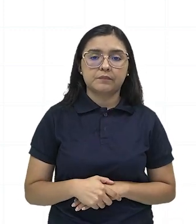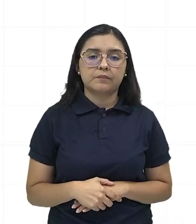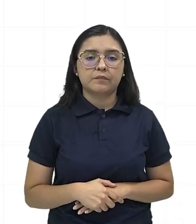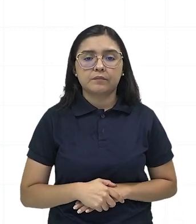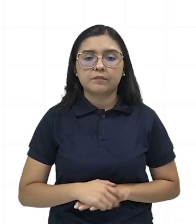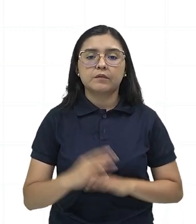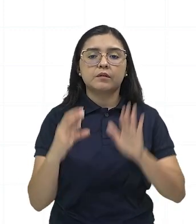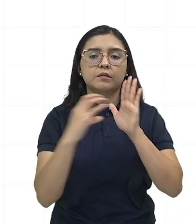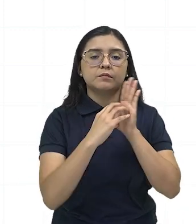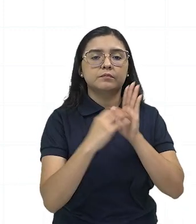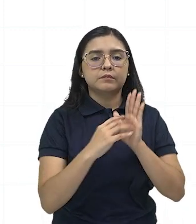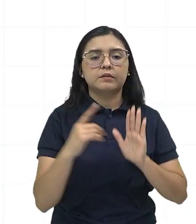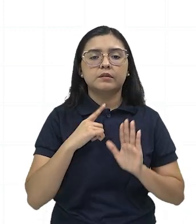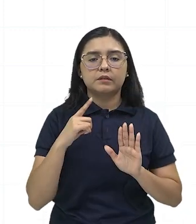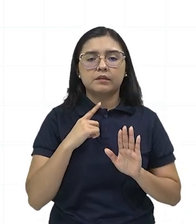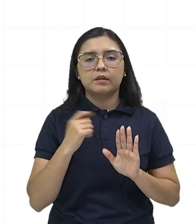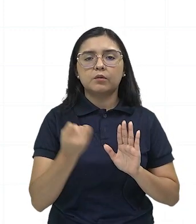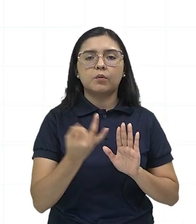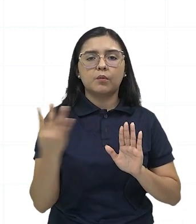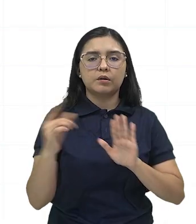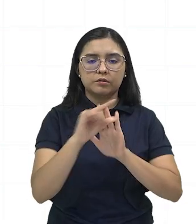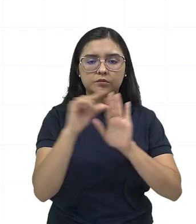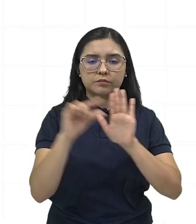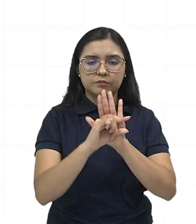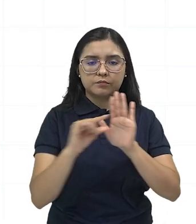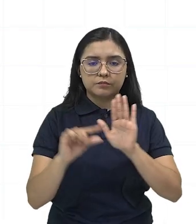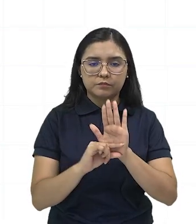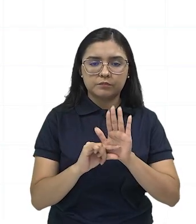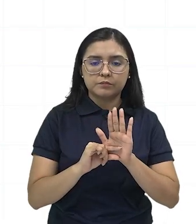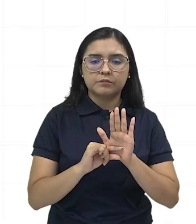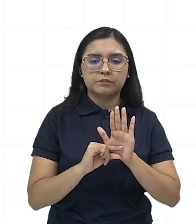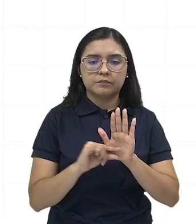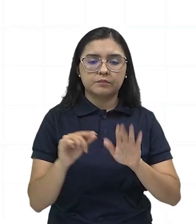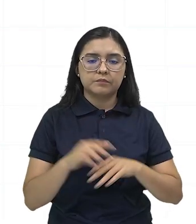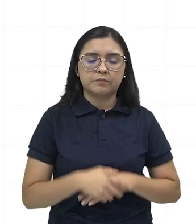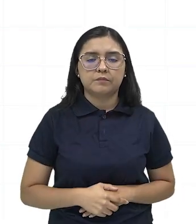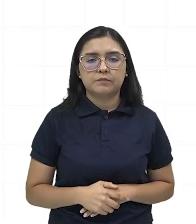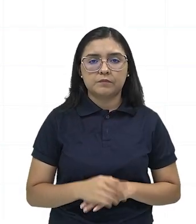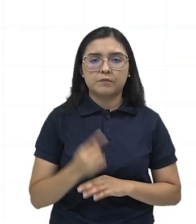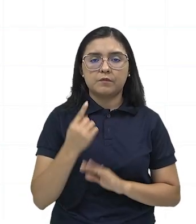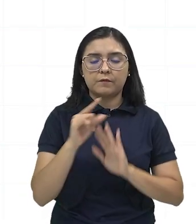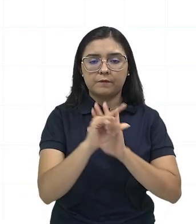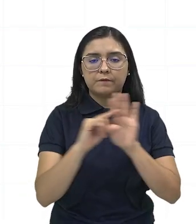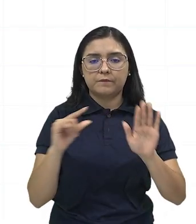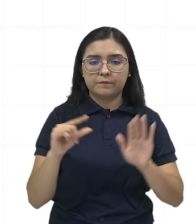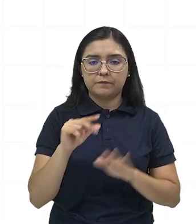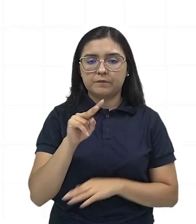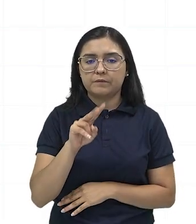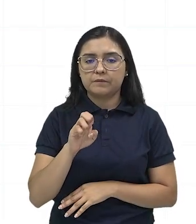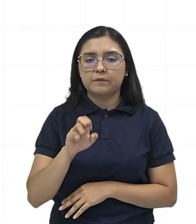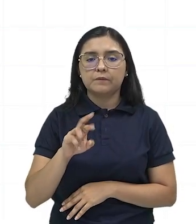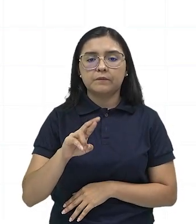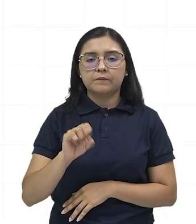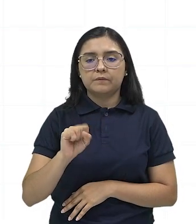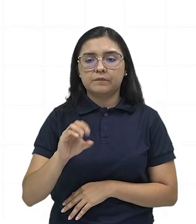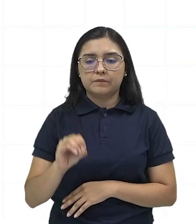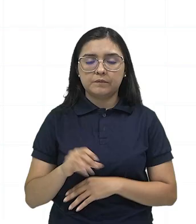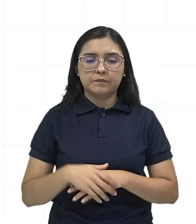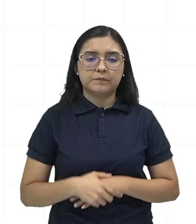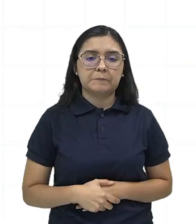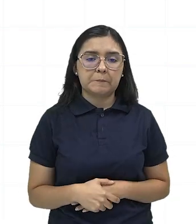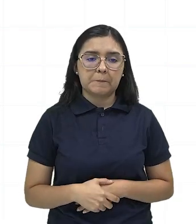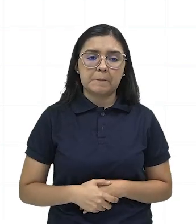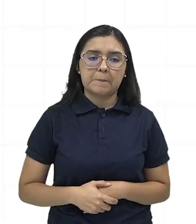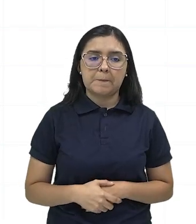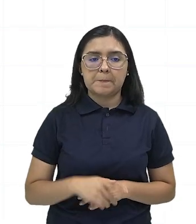Mais um bloco em que cada linha vai possuir um verso. Então a gente tem lá, o menino